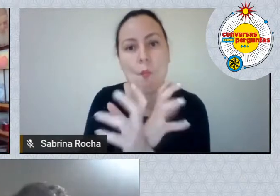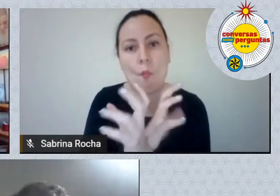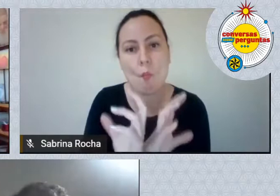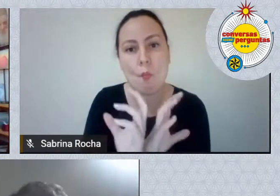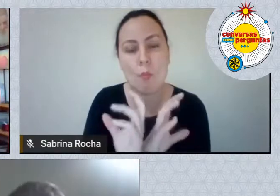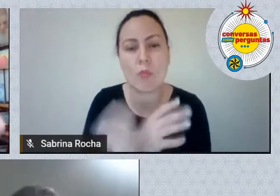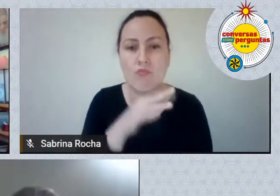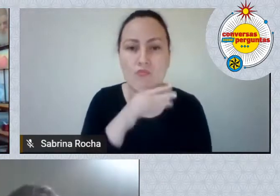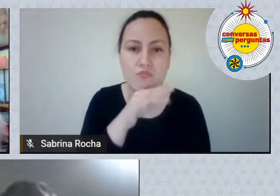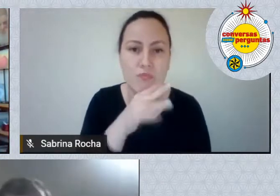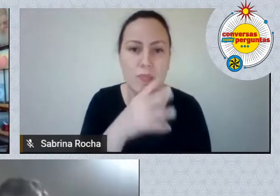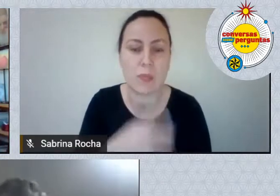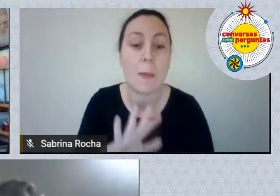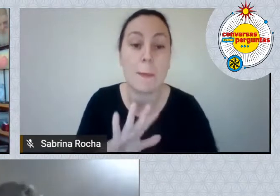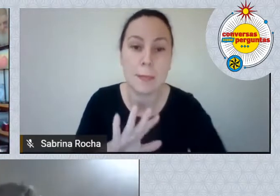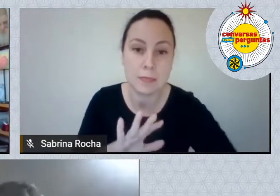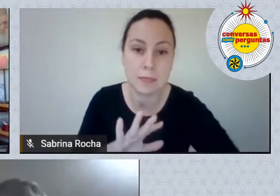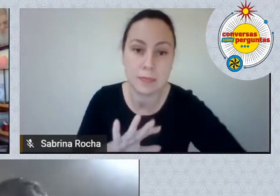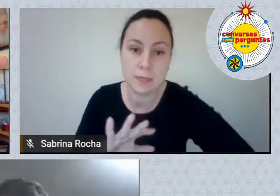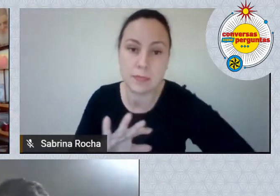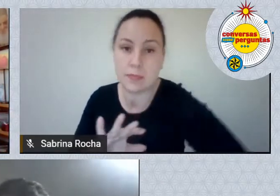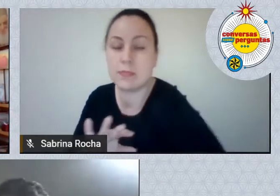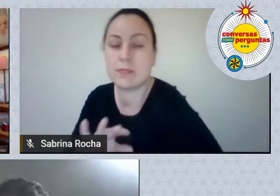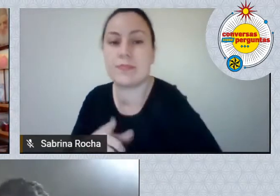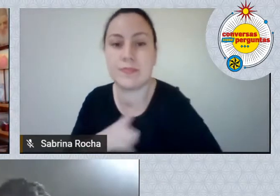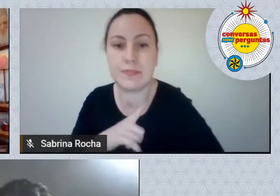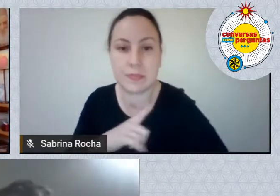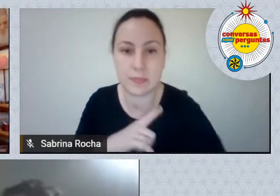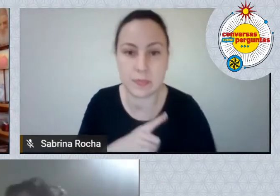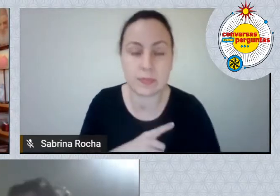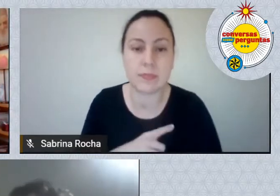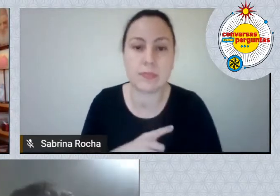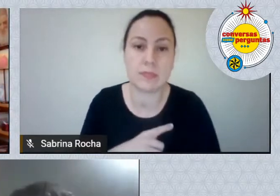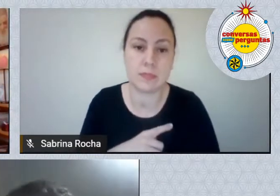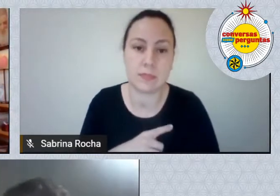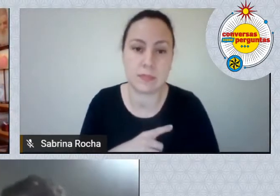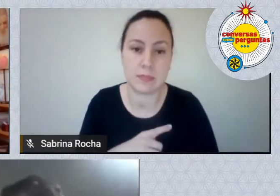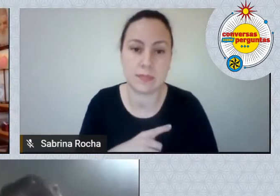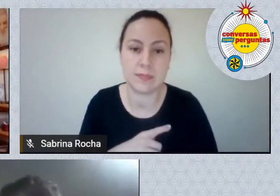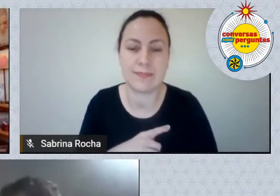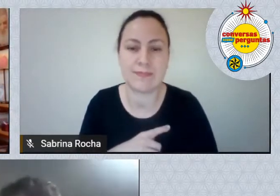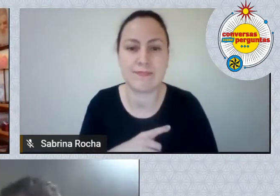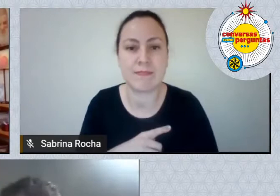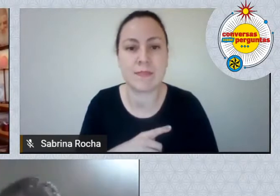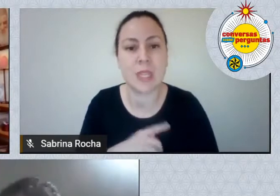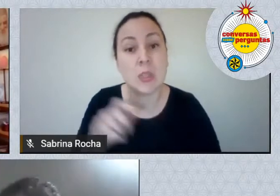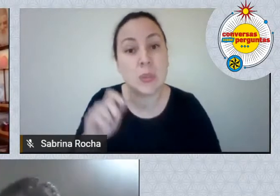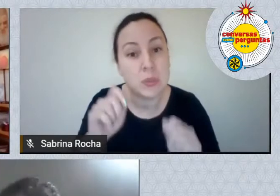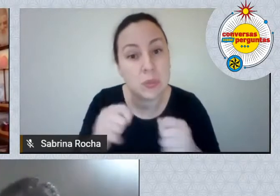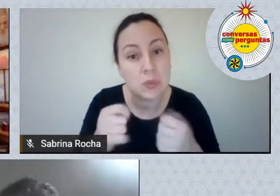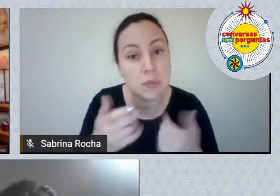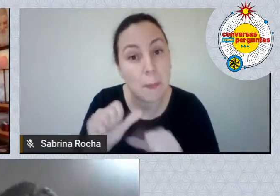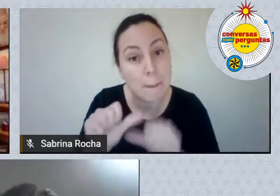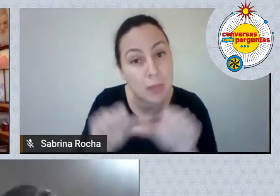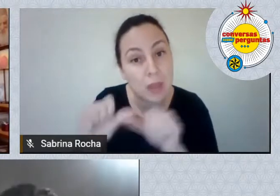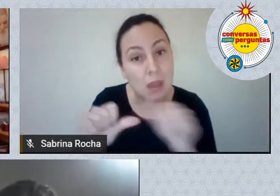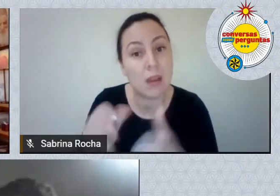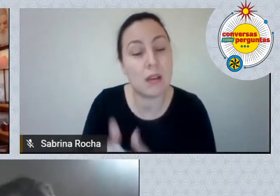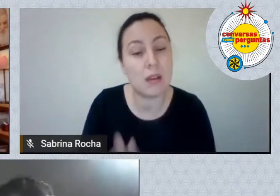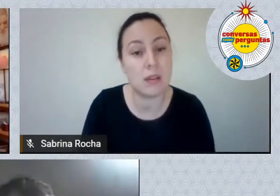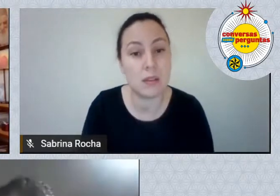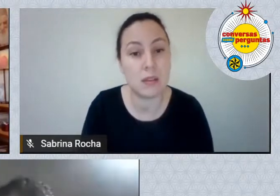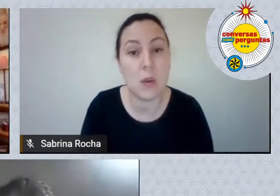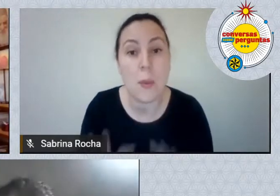ruim, mas ela tem um lado de indução de humildade, amigo.